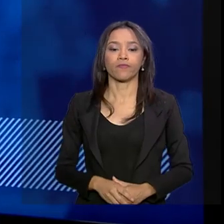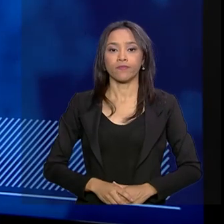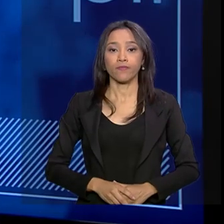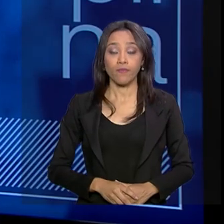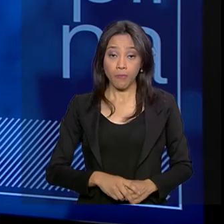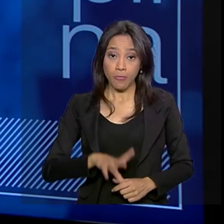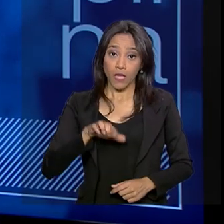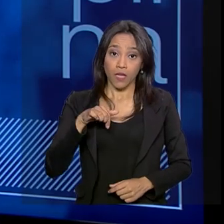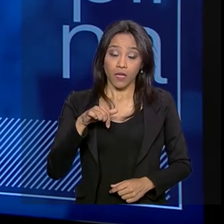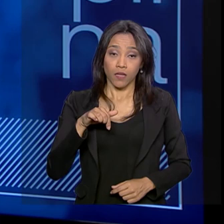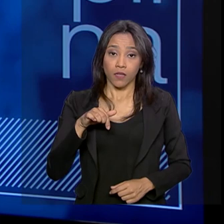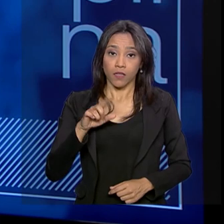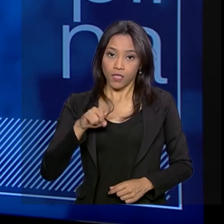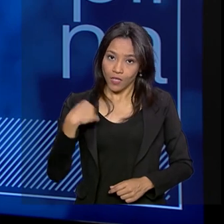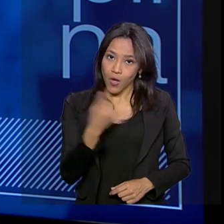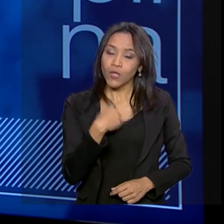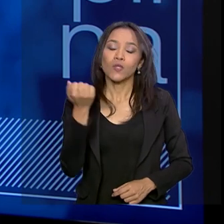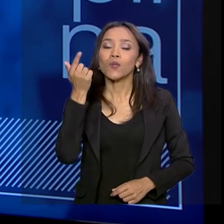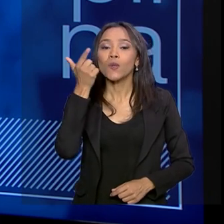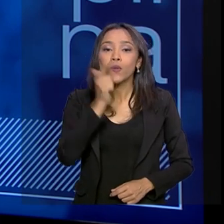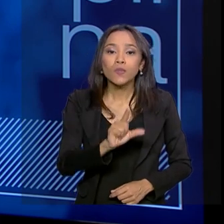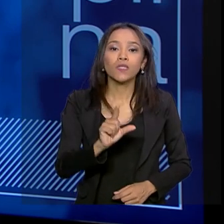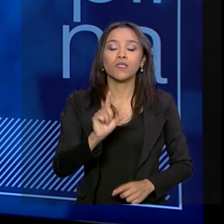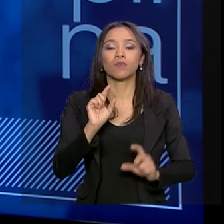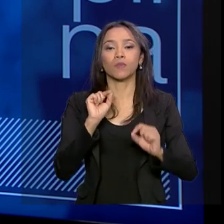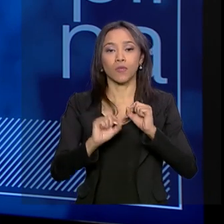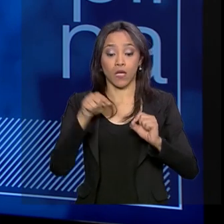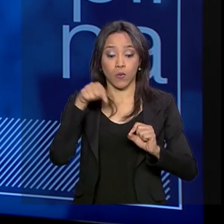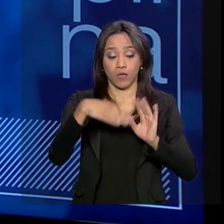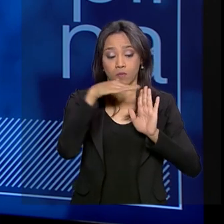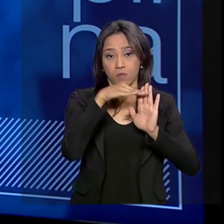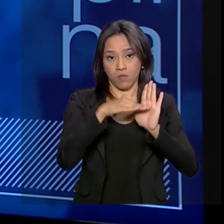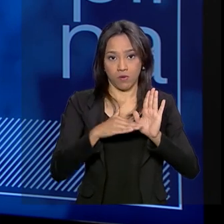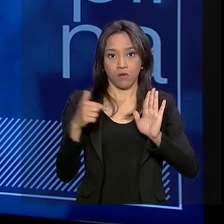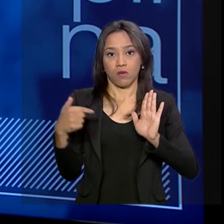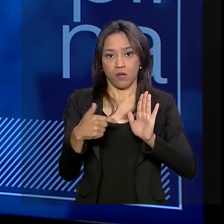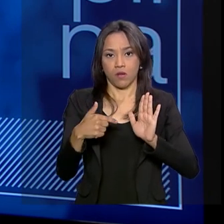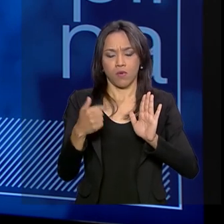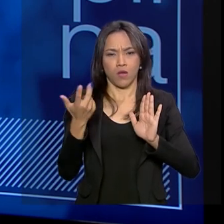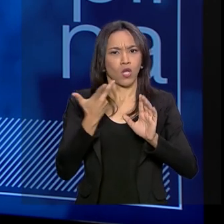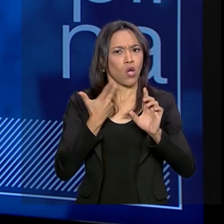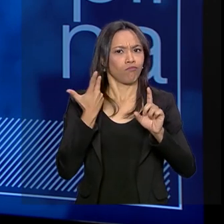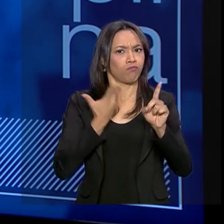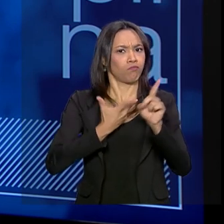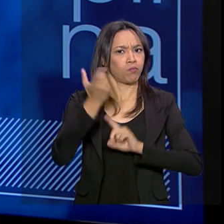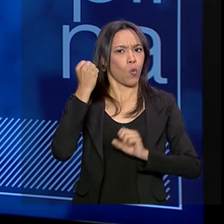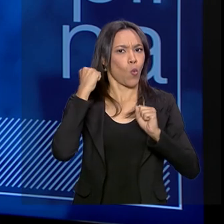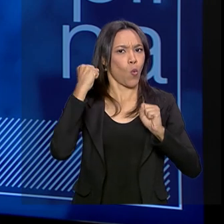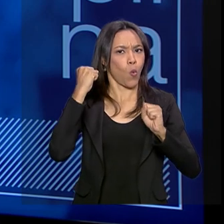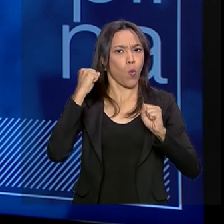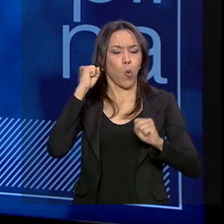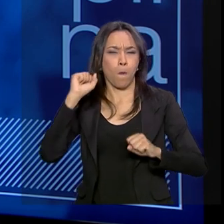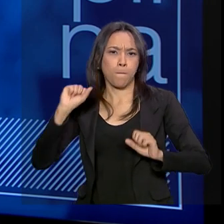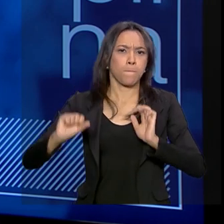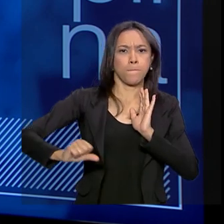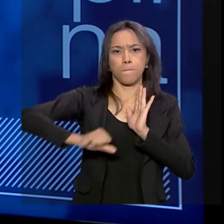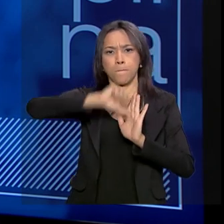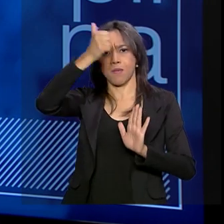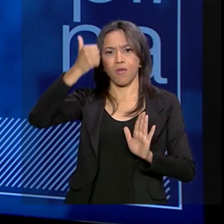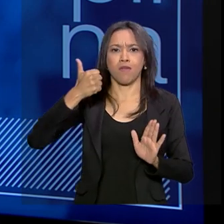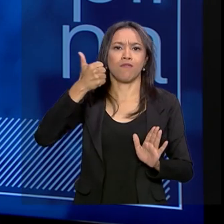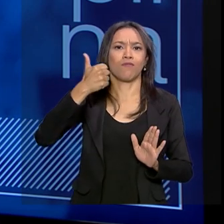E nós conseguimos, então, com esse programa, conquistar o primeiro lugar no quadro de medalhas